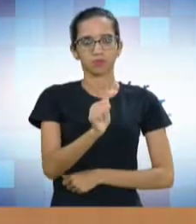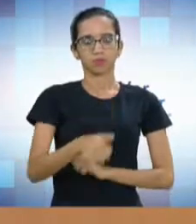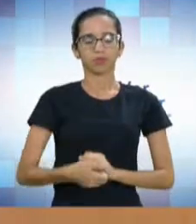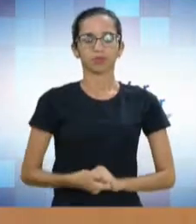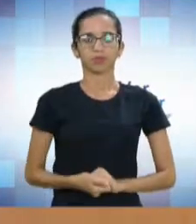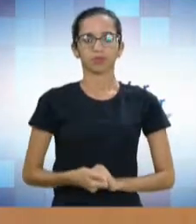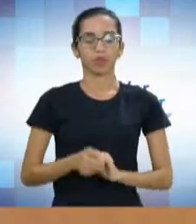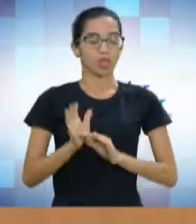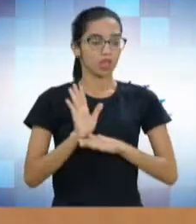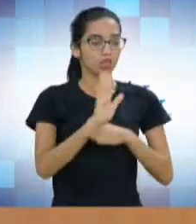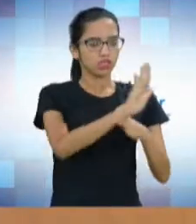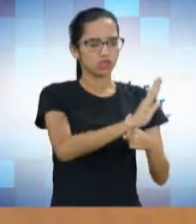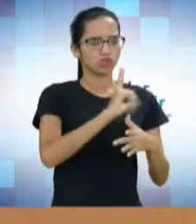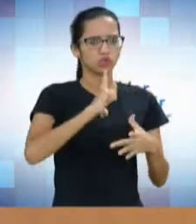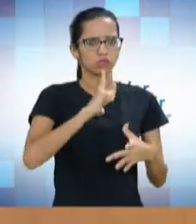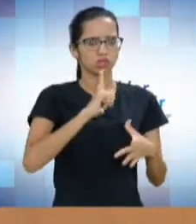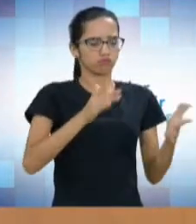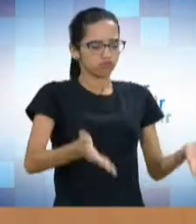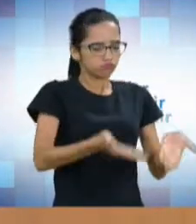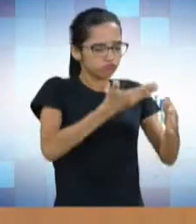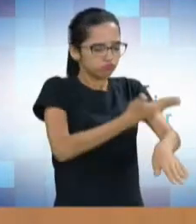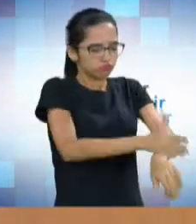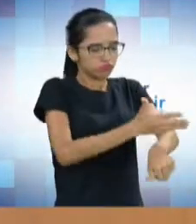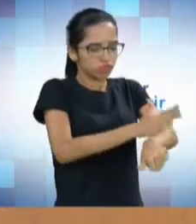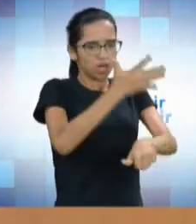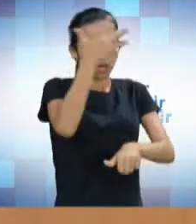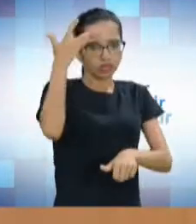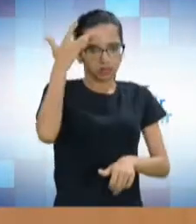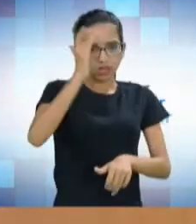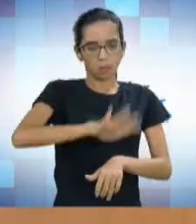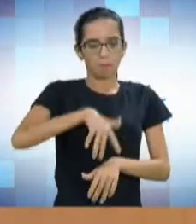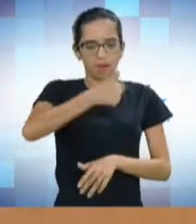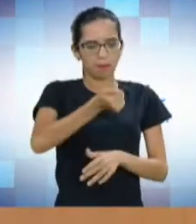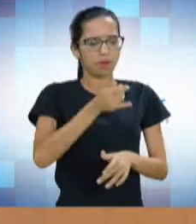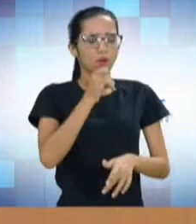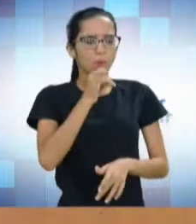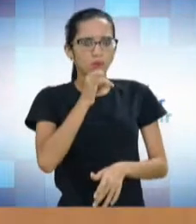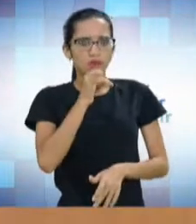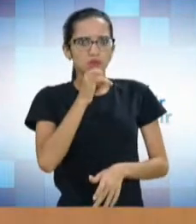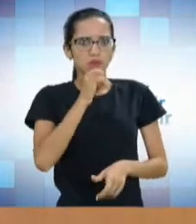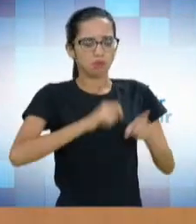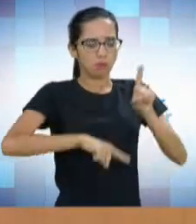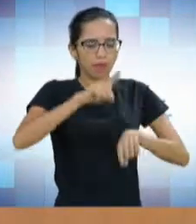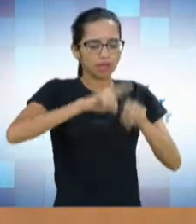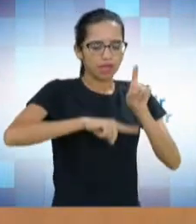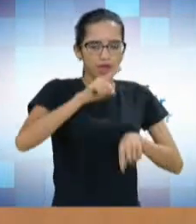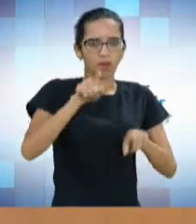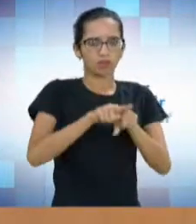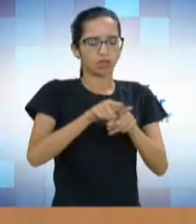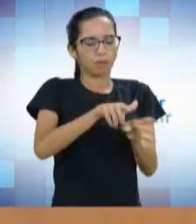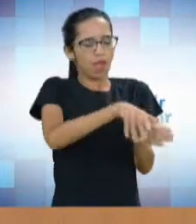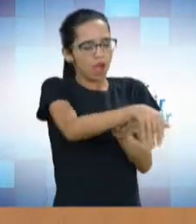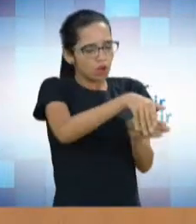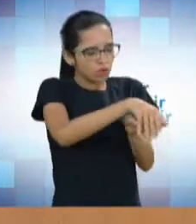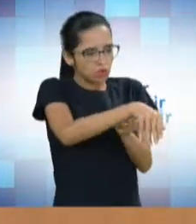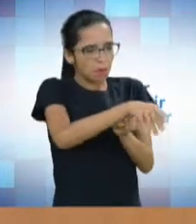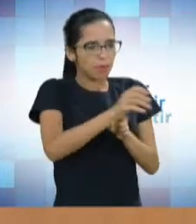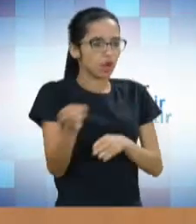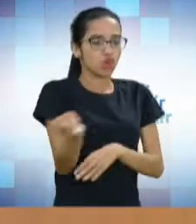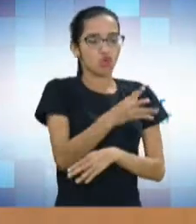capacitação das pessoas para melhorar o produto ou consultoria para lançamento de novas coleções